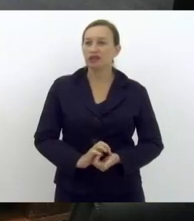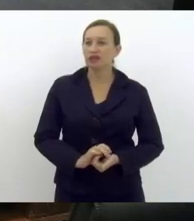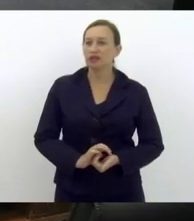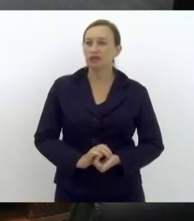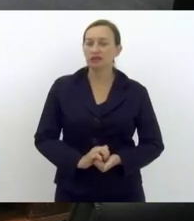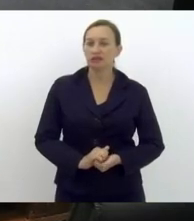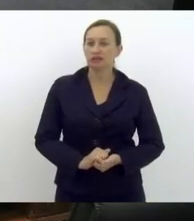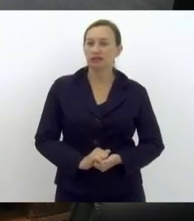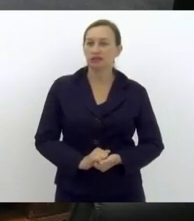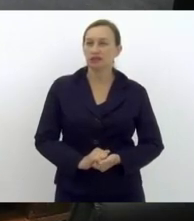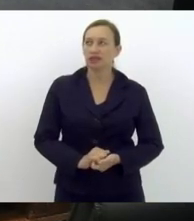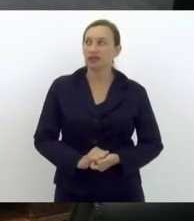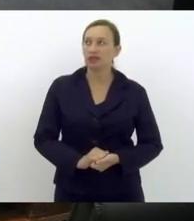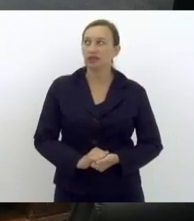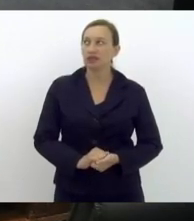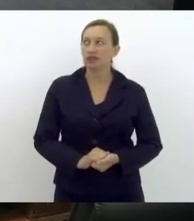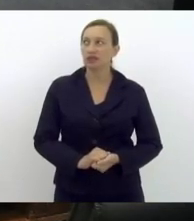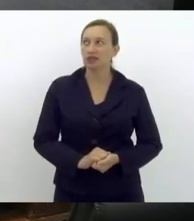Tá?